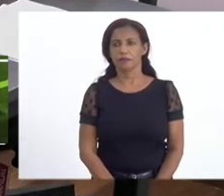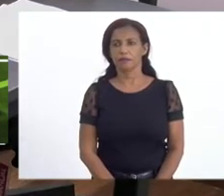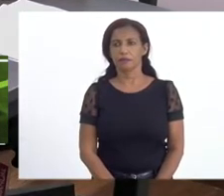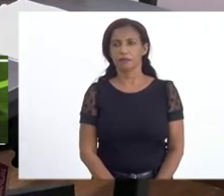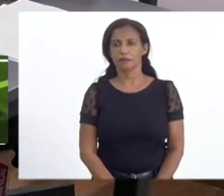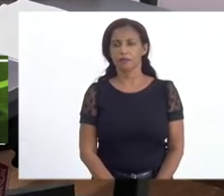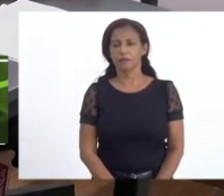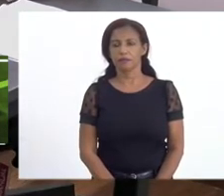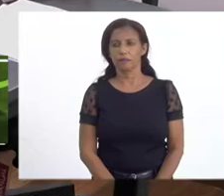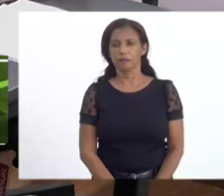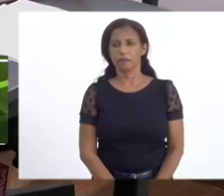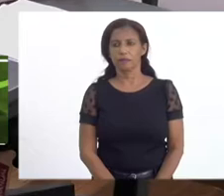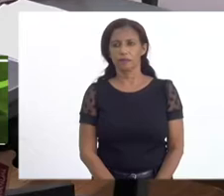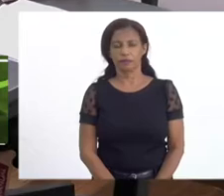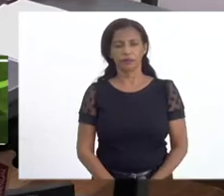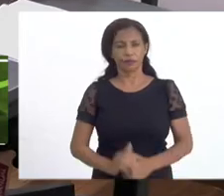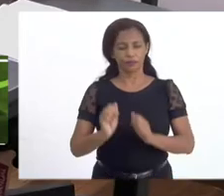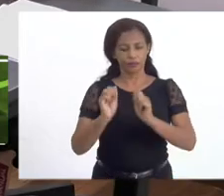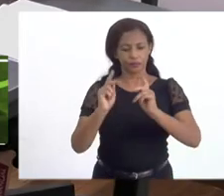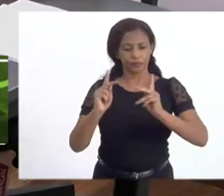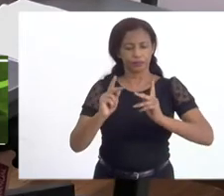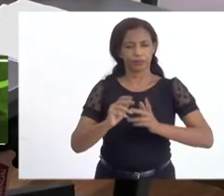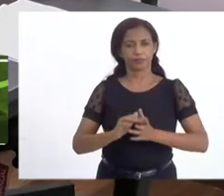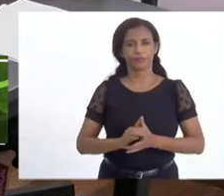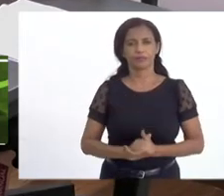Ok, eu acho que agora retomou. Agora vem, foi.